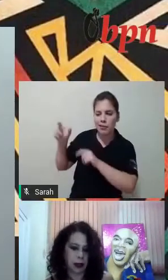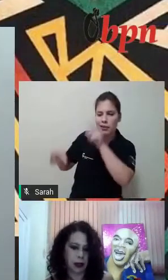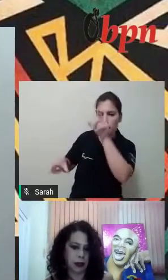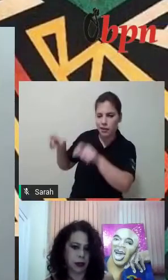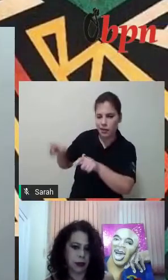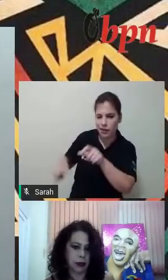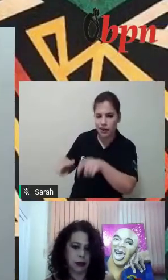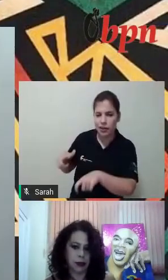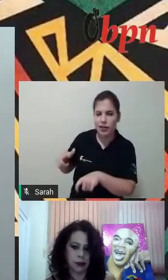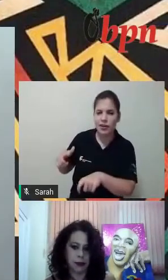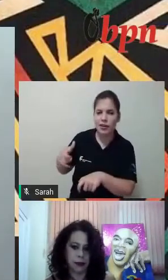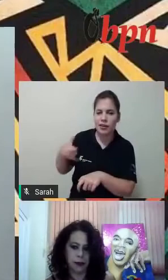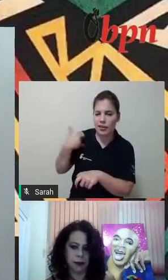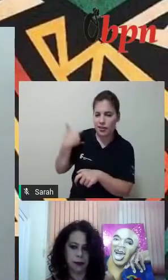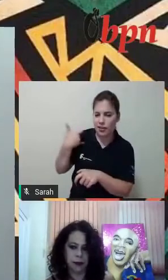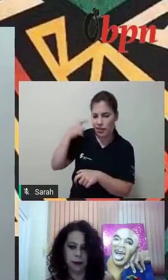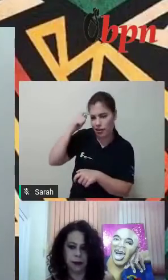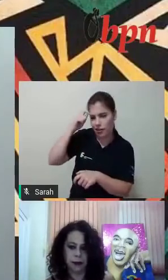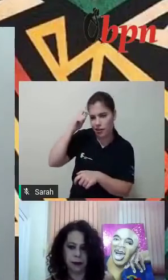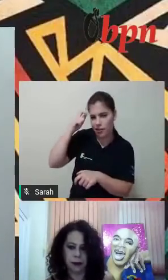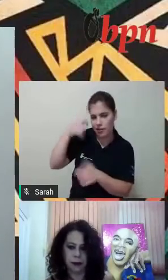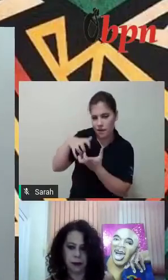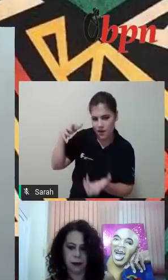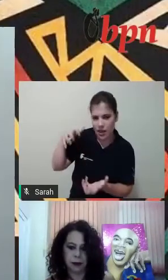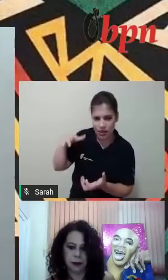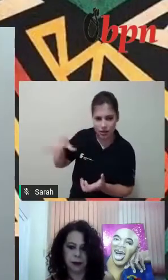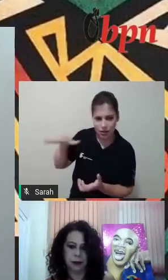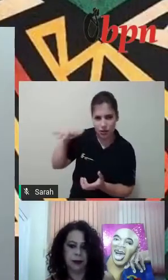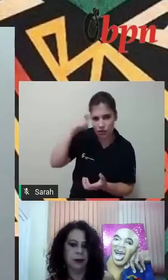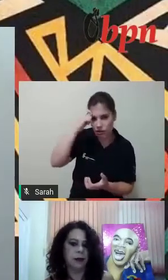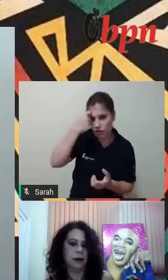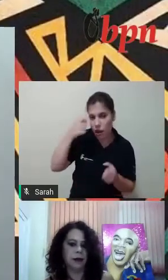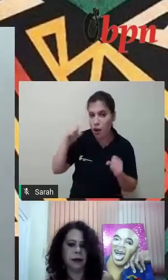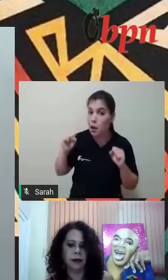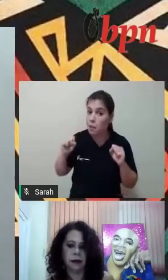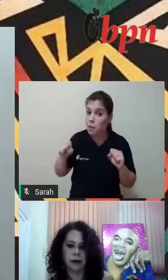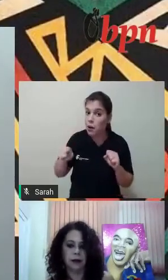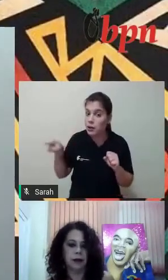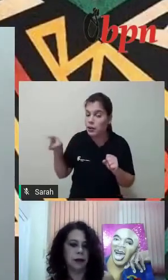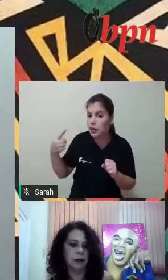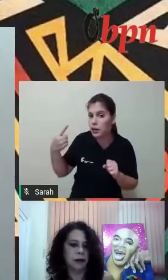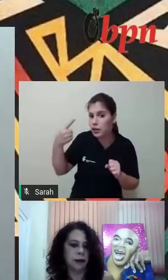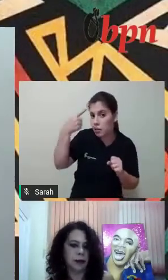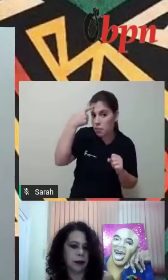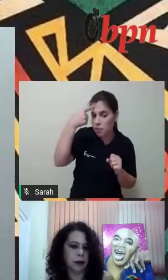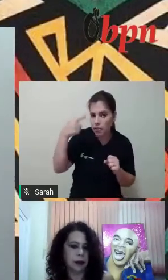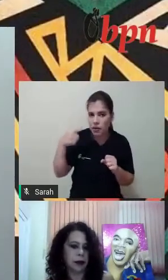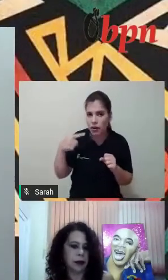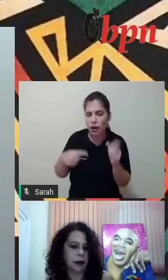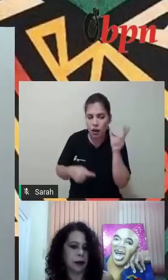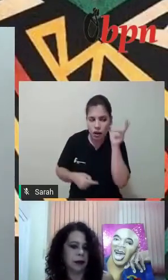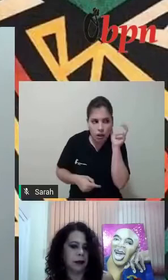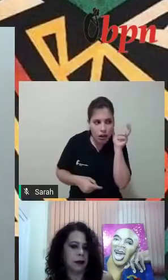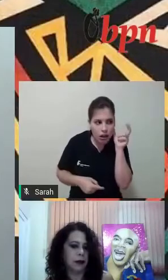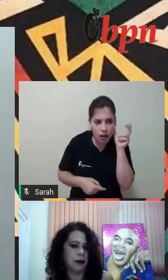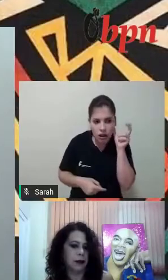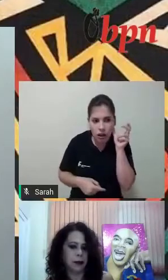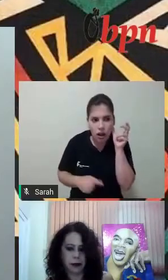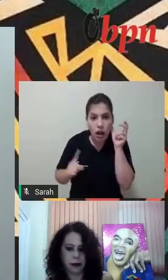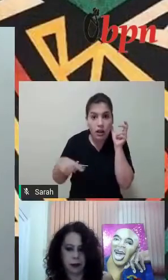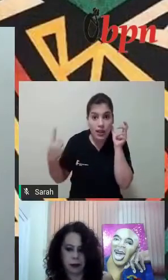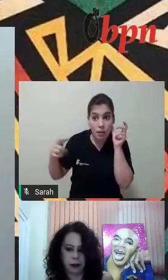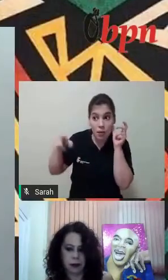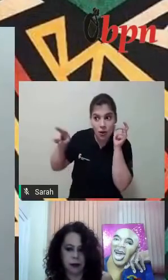passividade, poderiam muito bem enxergar na senzala e dizer, olha, o senhor vai se